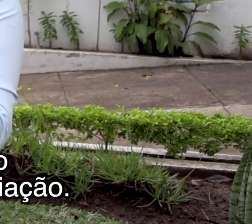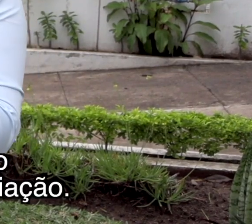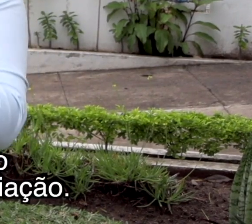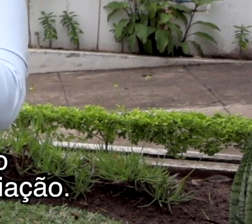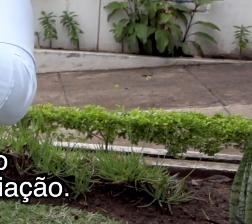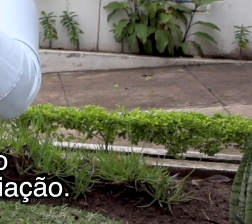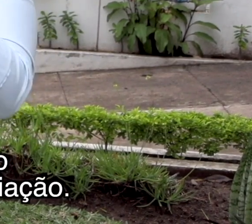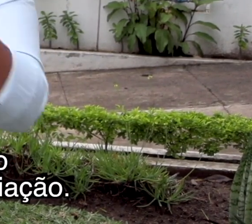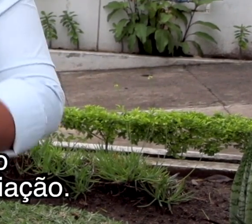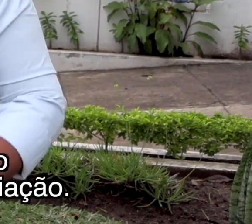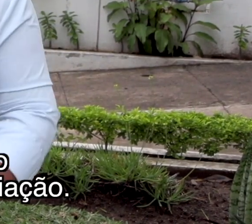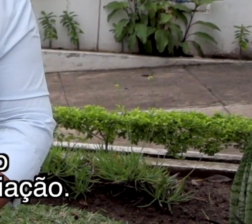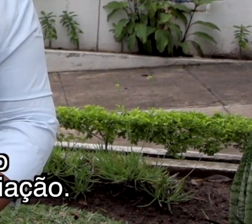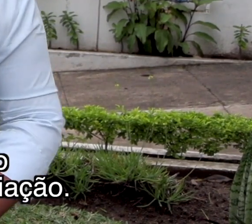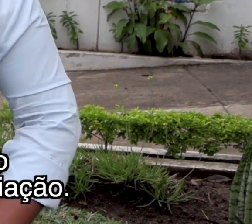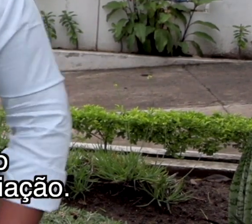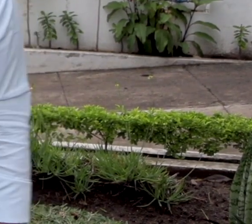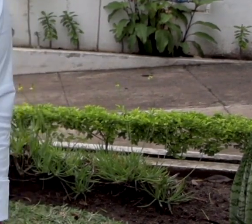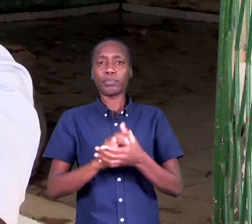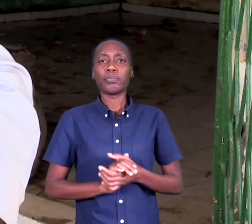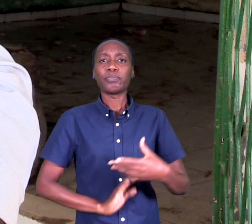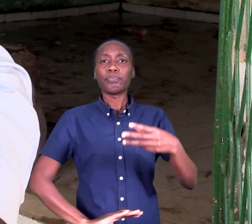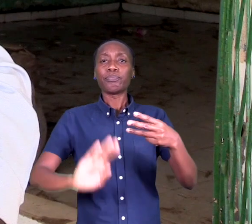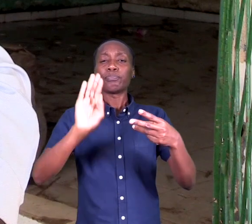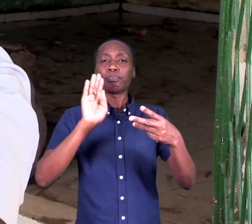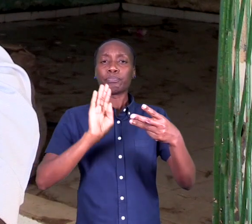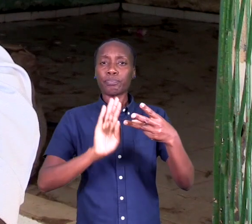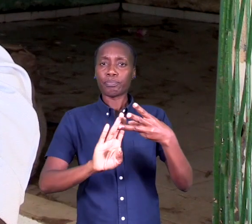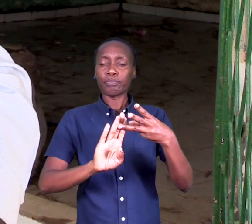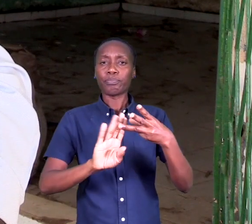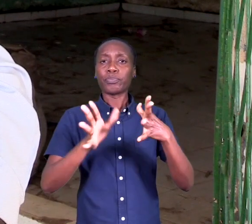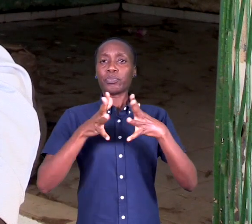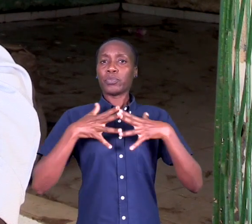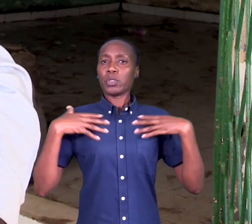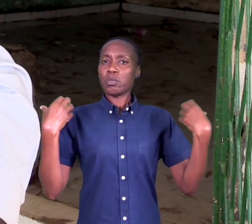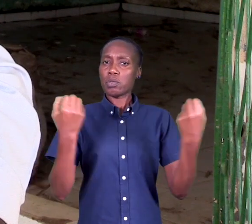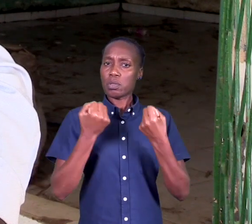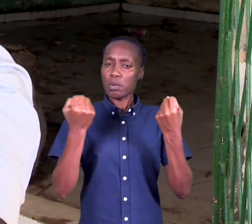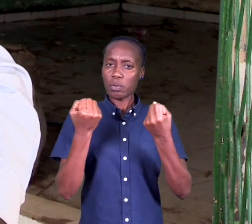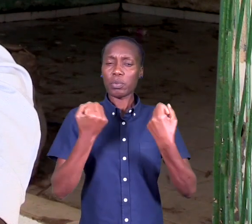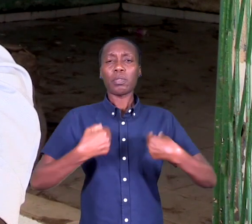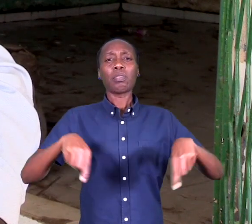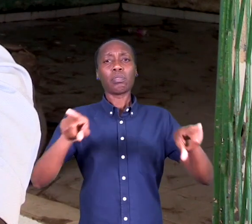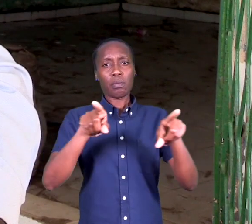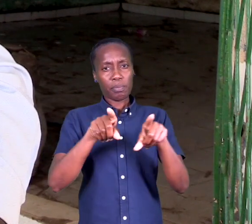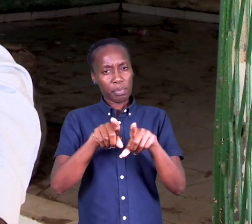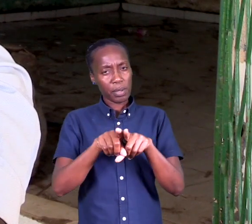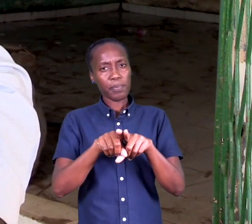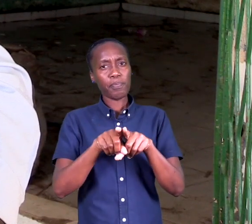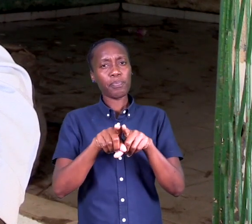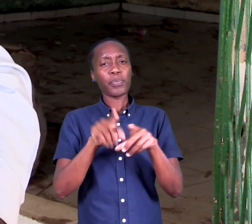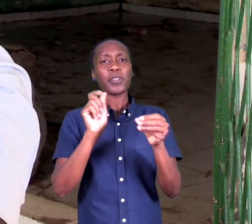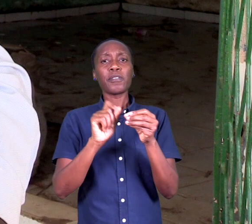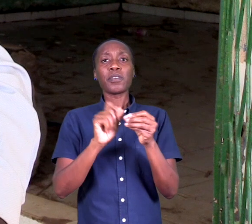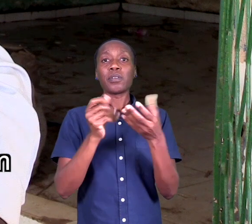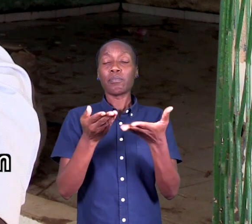deu a conhecer o vice-presidente daquela agremiação. A saúde também tem sido da mesma maneira, conforme